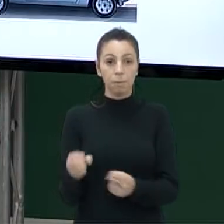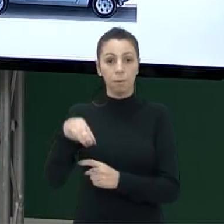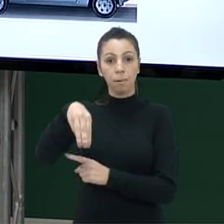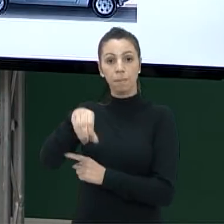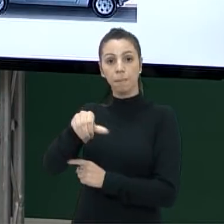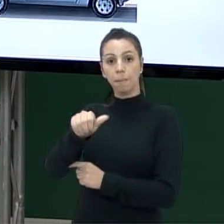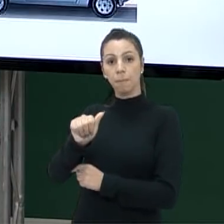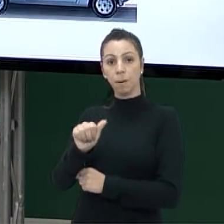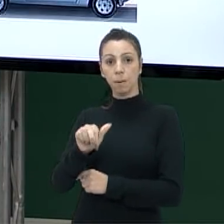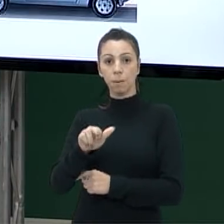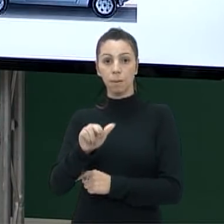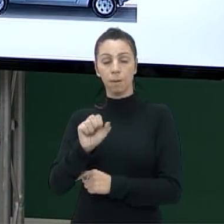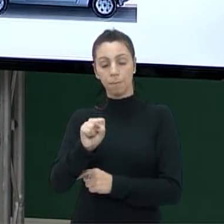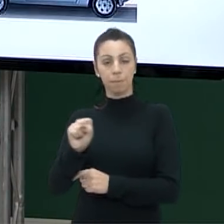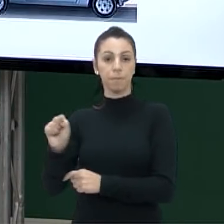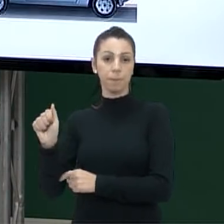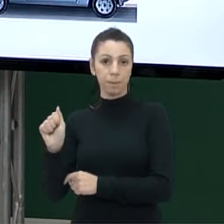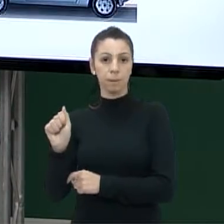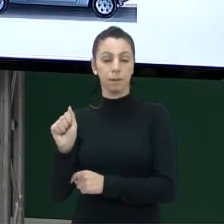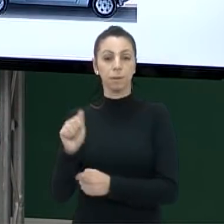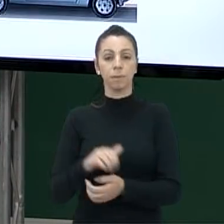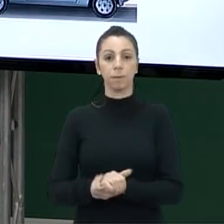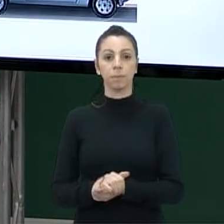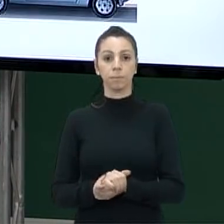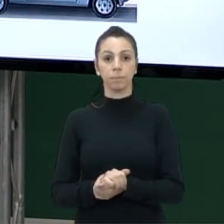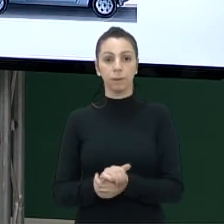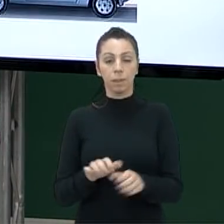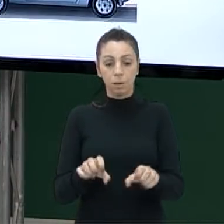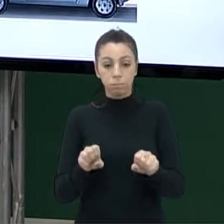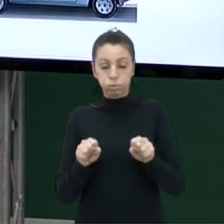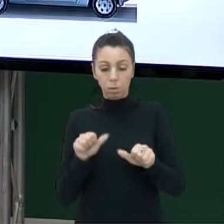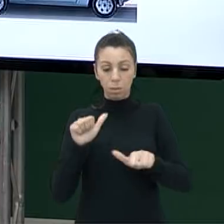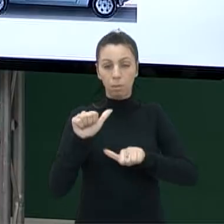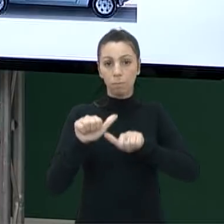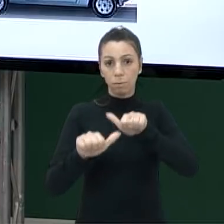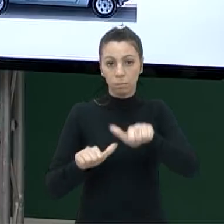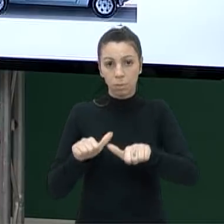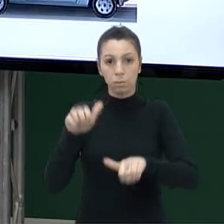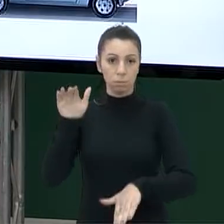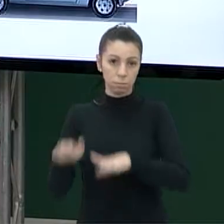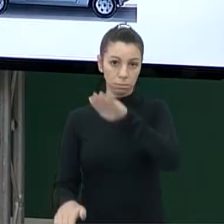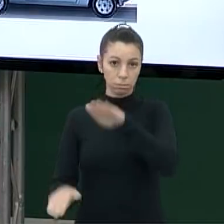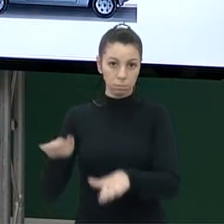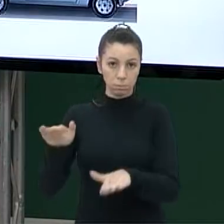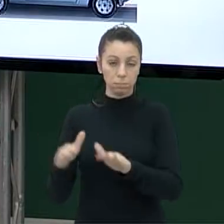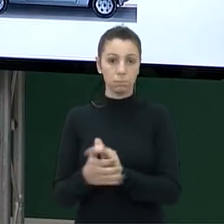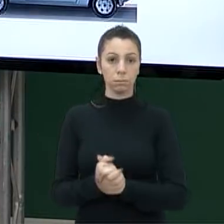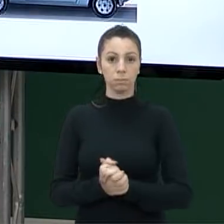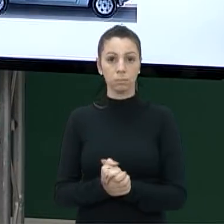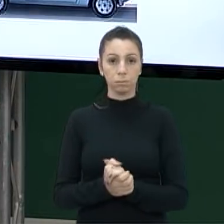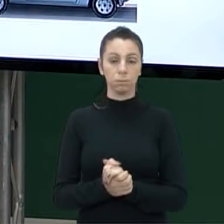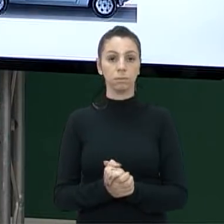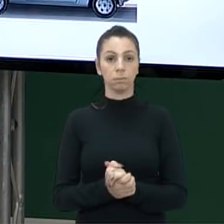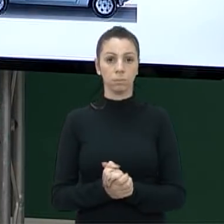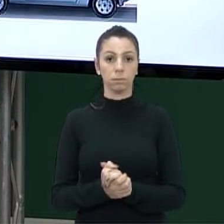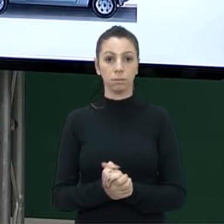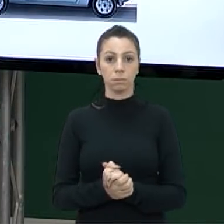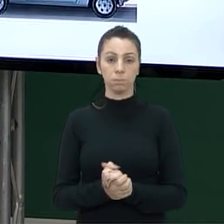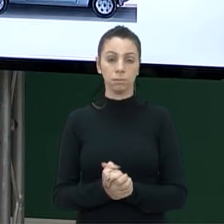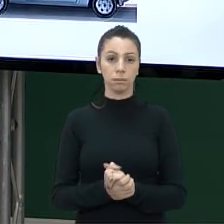viu, ela oferece uma resistência à mudança do movimento, certo? Então,